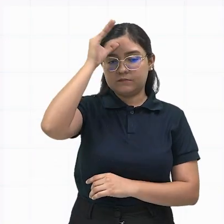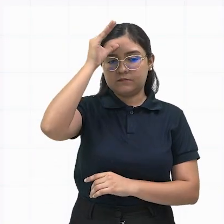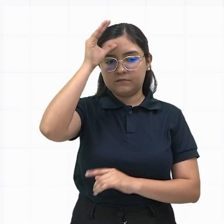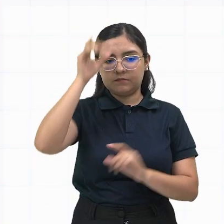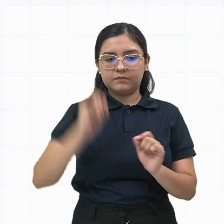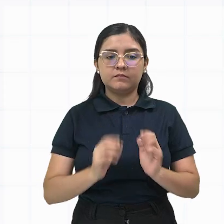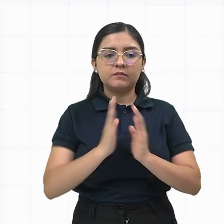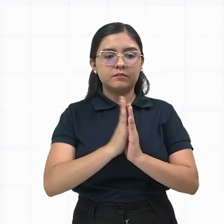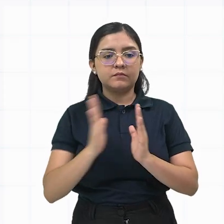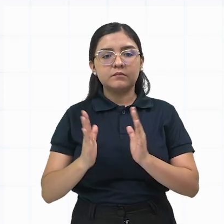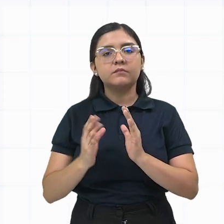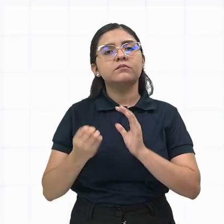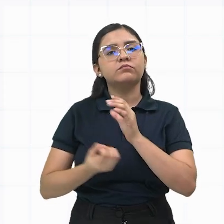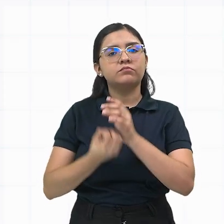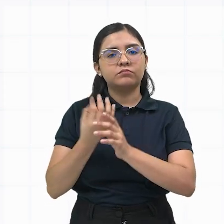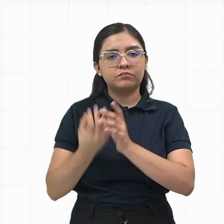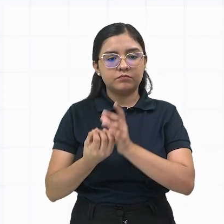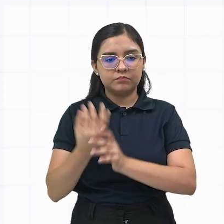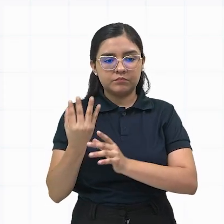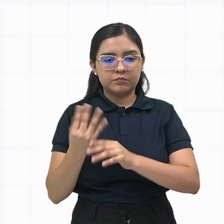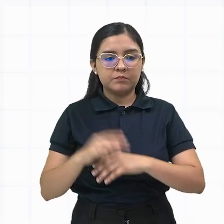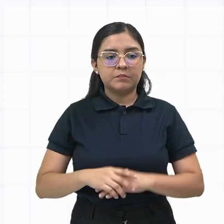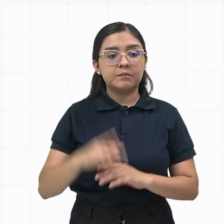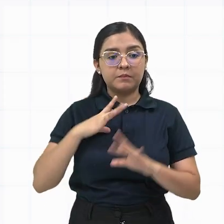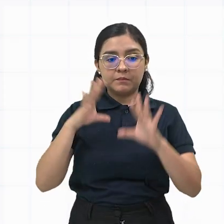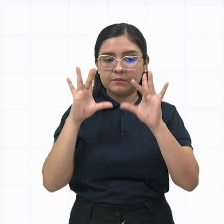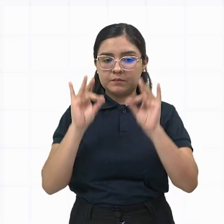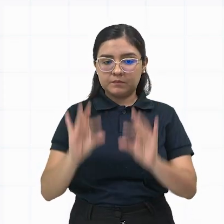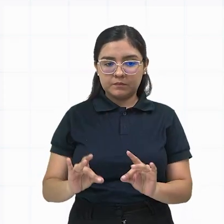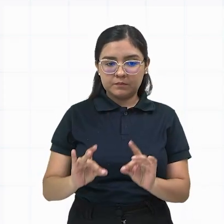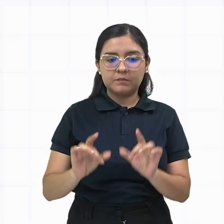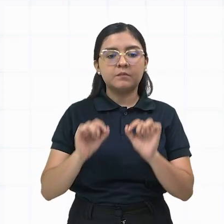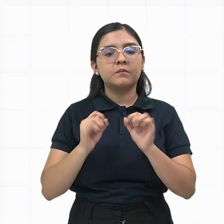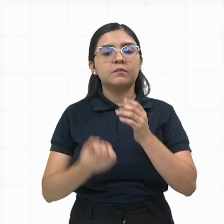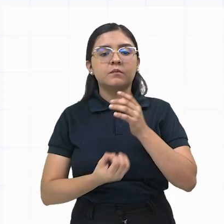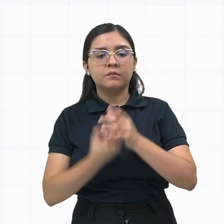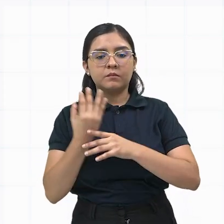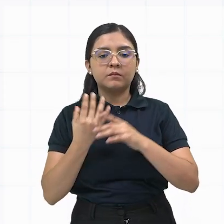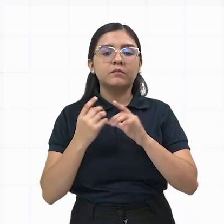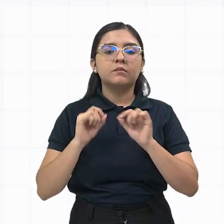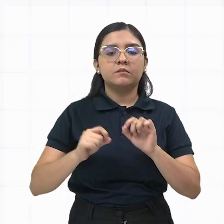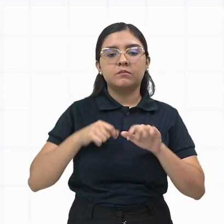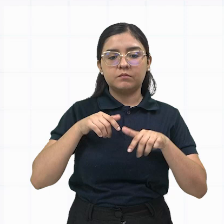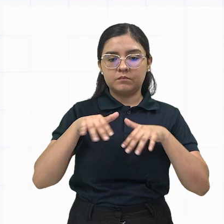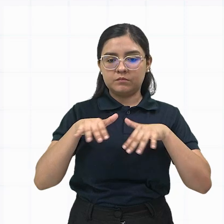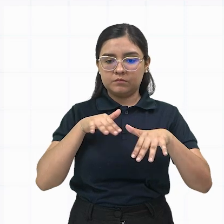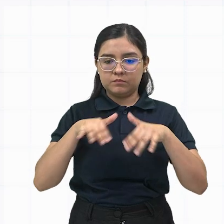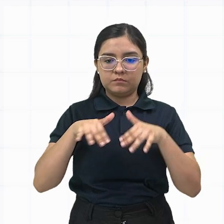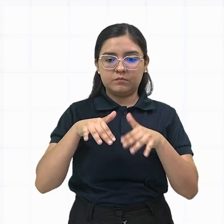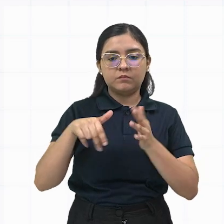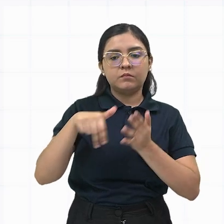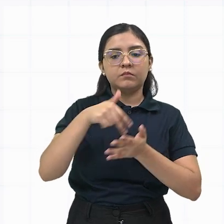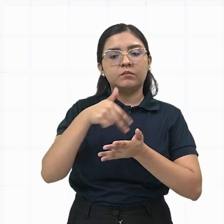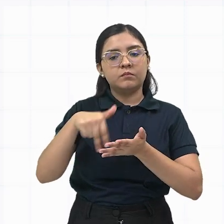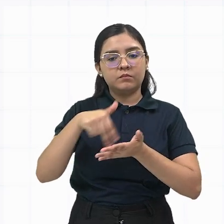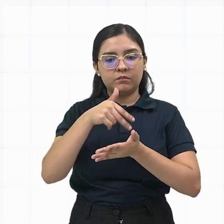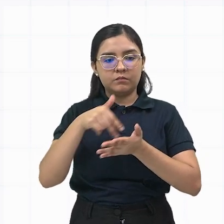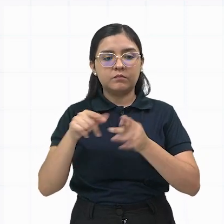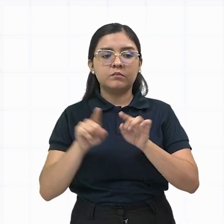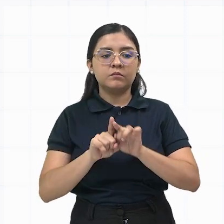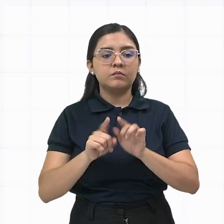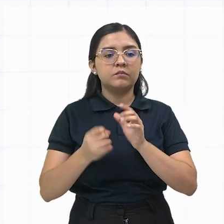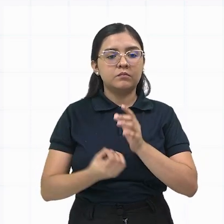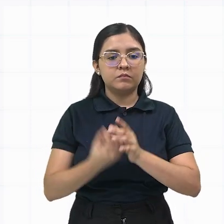conhecimento, processos de criação. E como detalhamento, composição de movimentos dançados